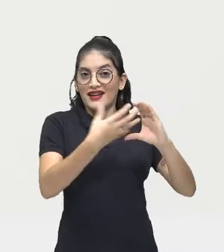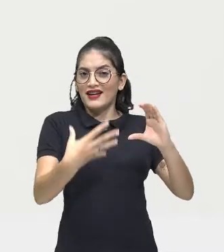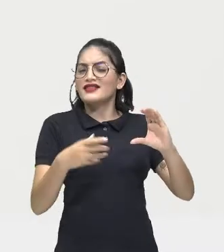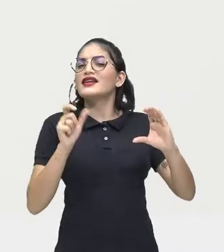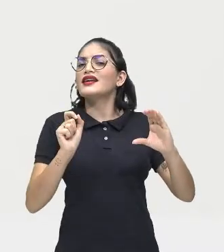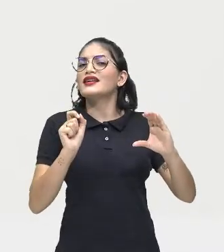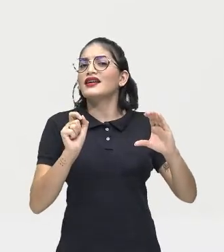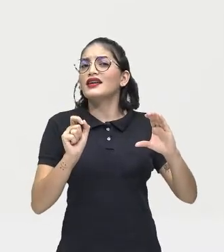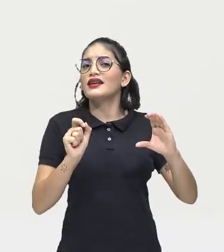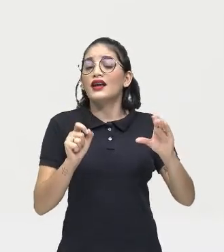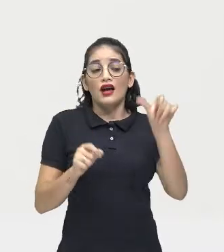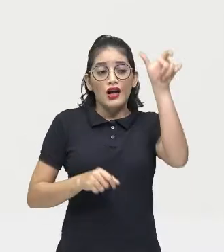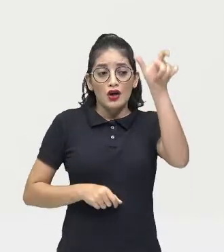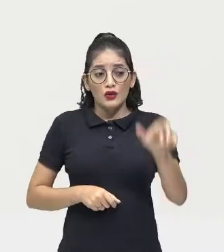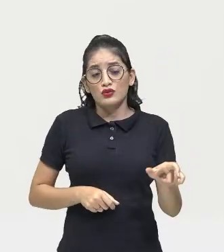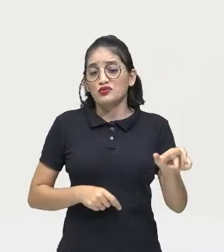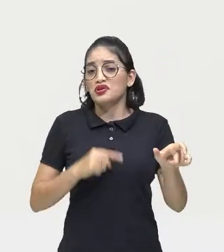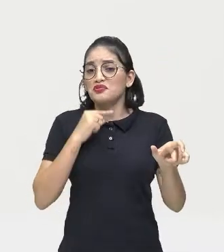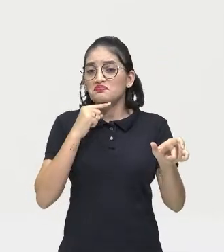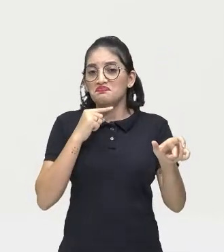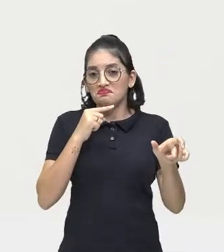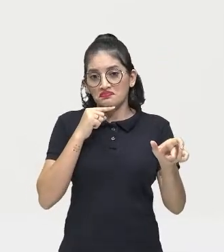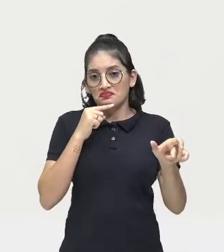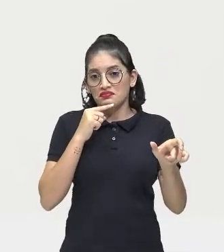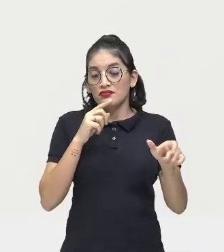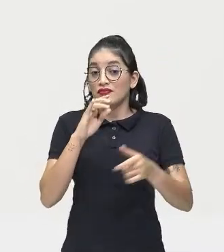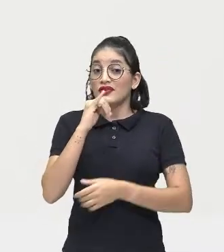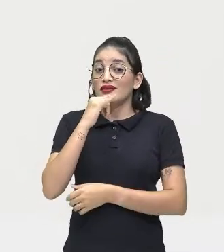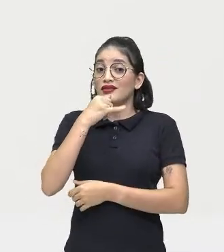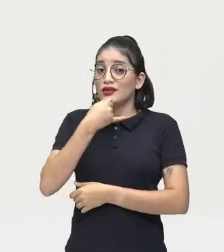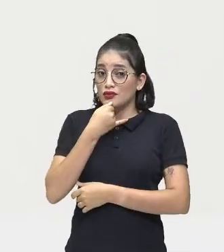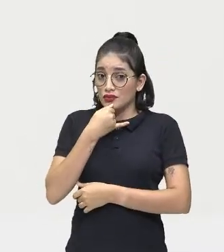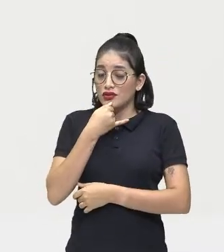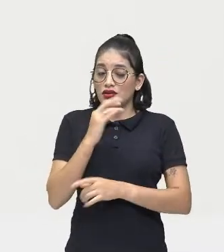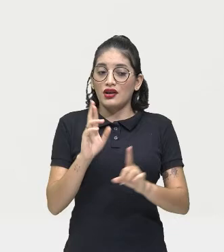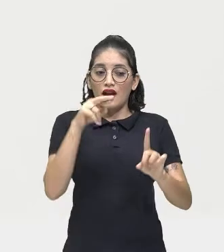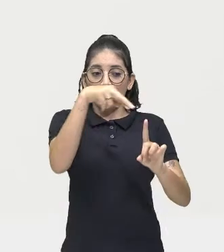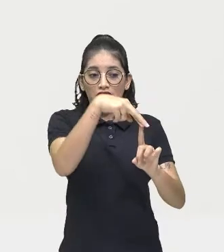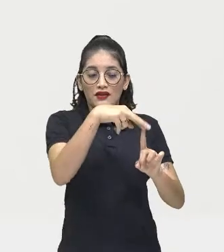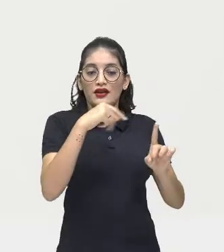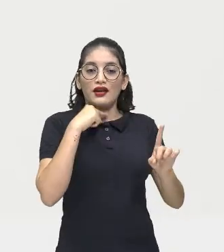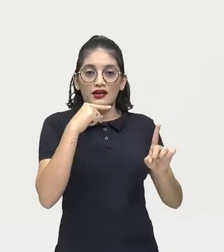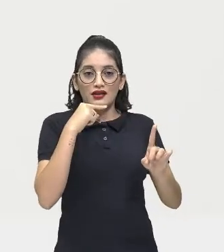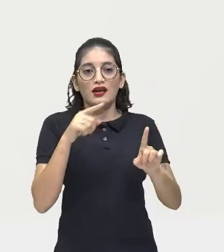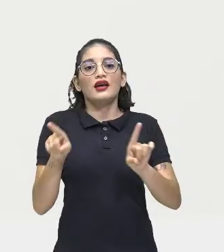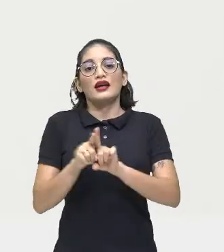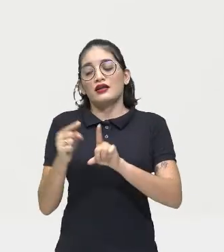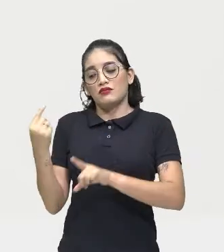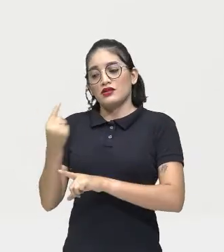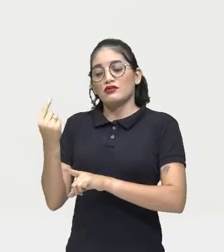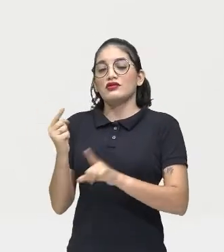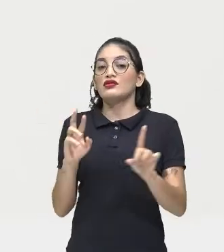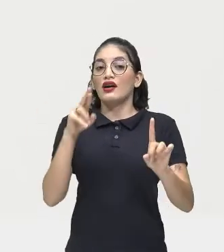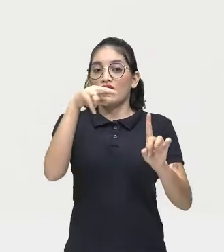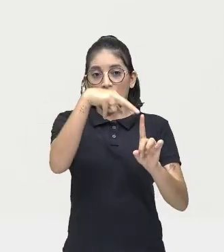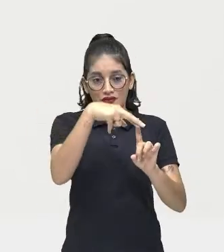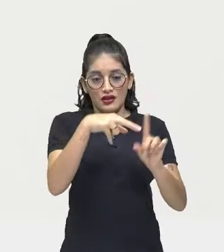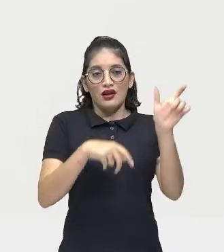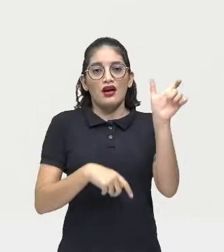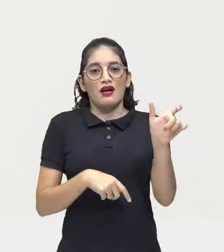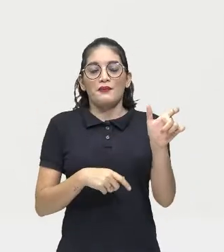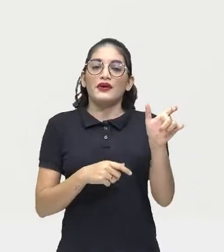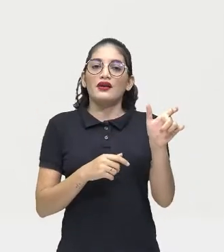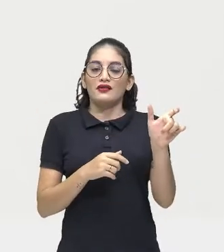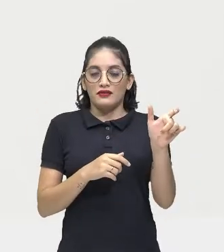quem? Ao sujeito, ninguém. Percebe que triste se refere a ninguém e sozinho também se refere à